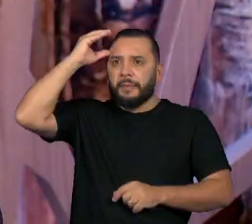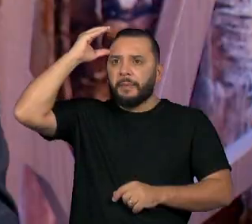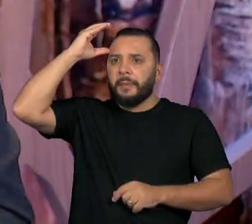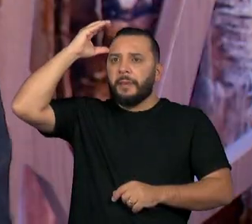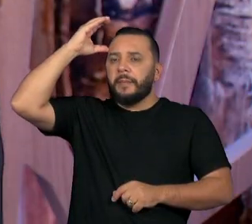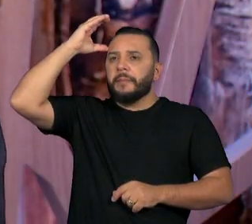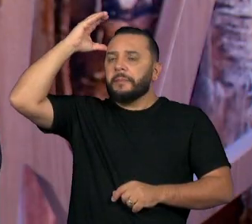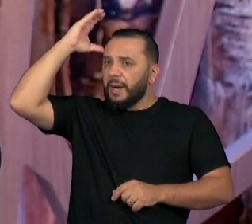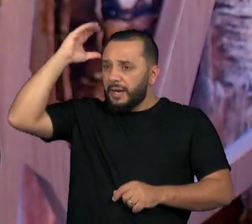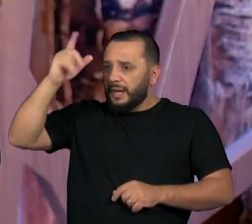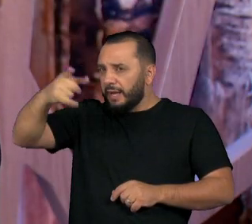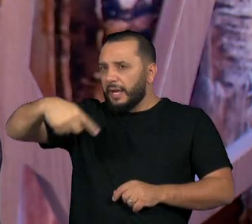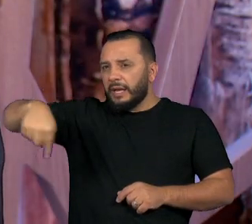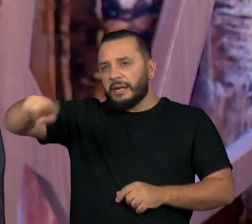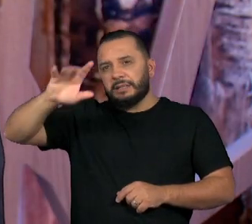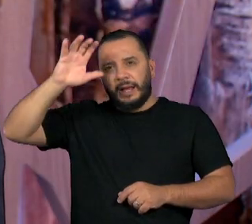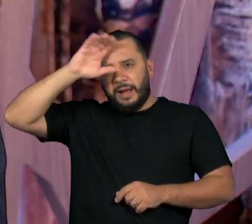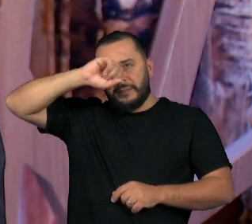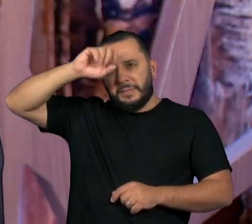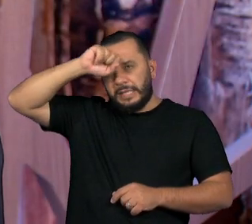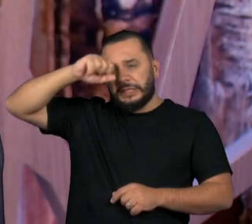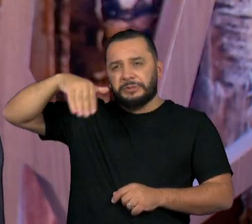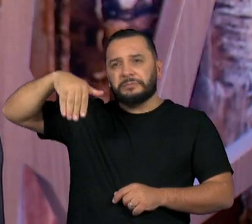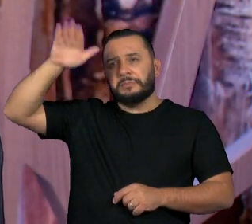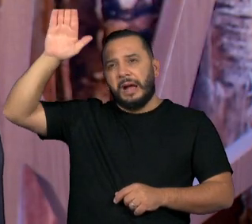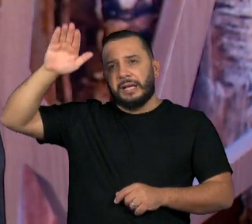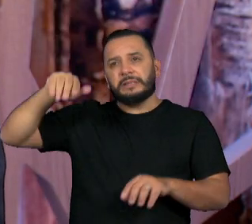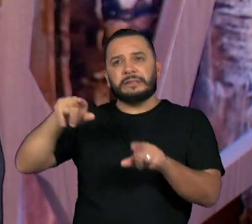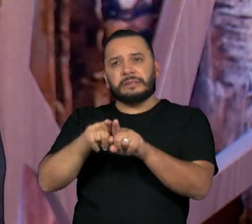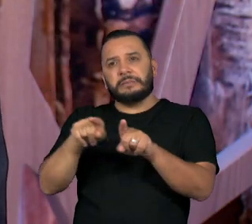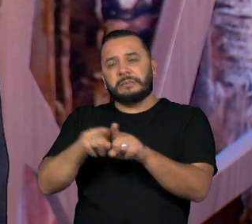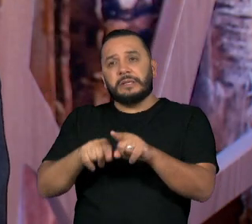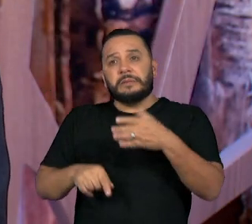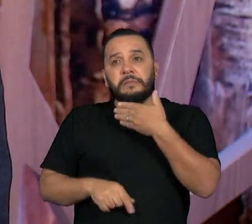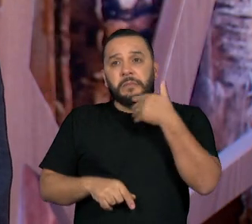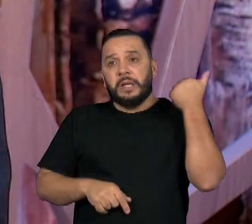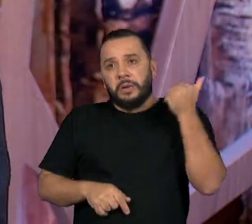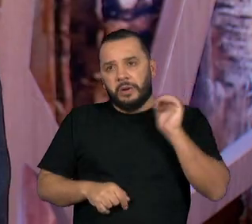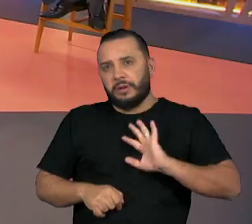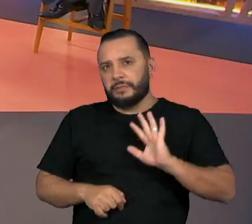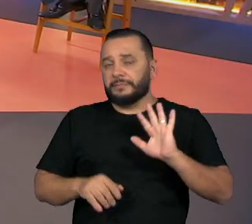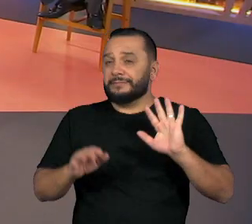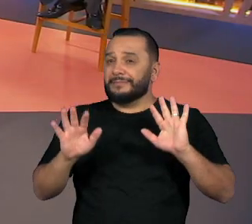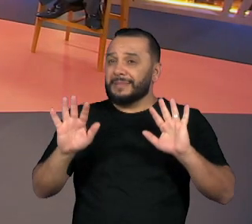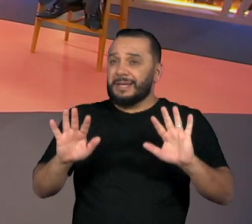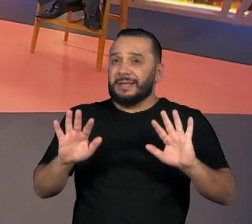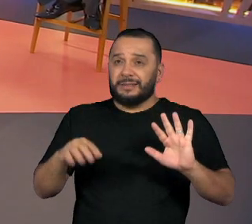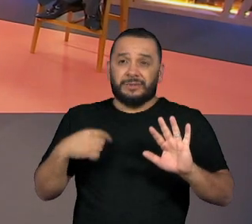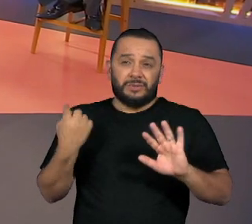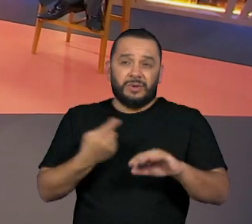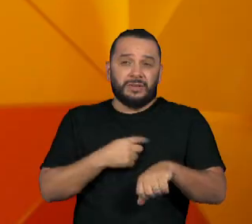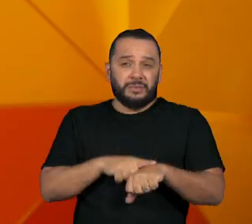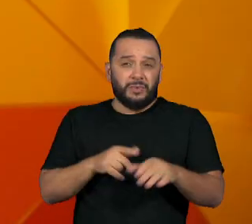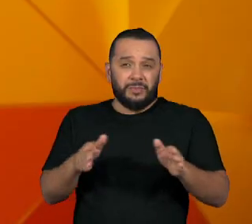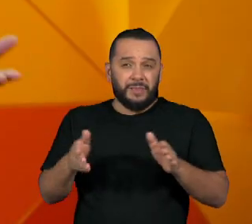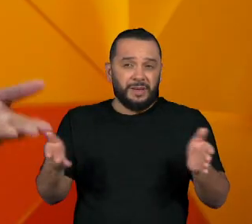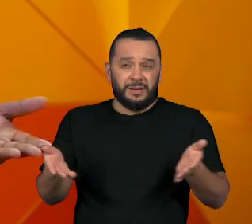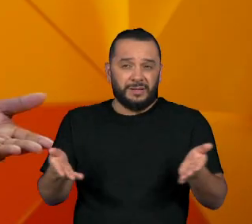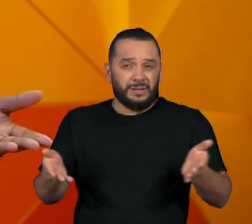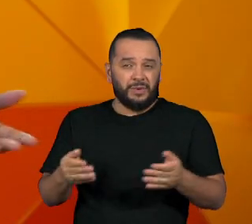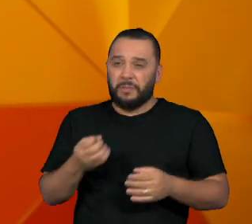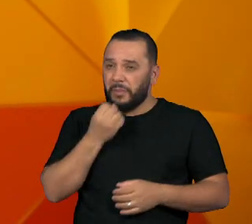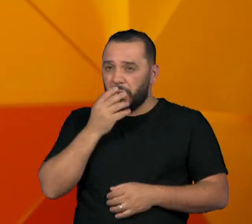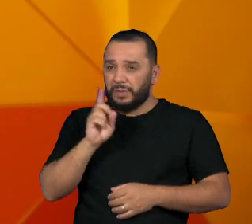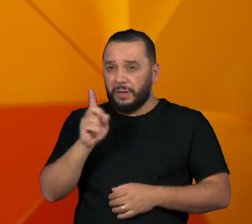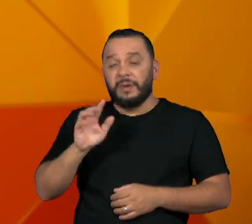as pessoas. Então, eu diria assim, a gente não está num bom momento, mas vamos olhar para frente. E a